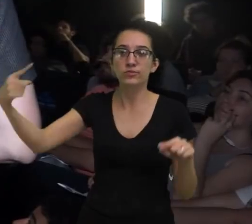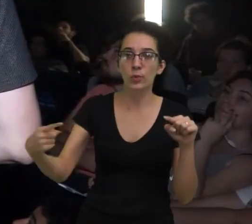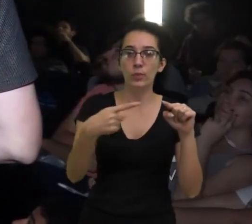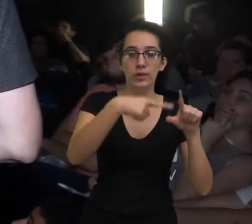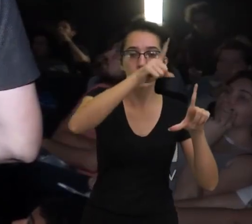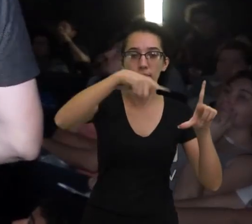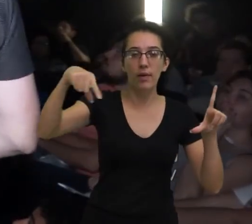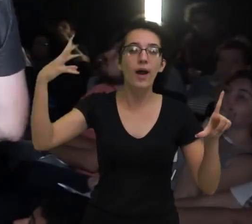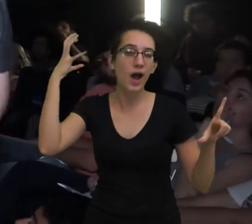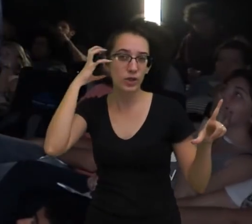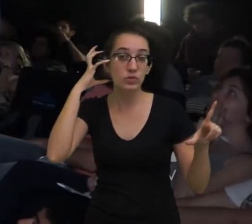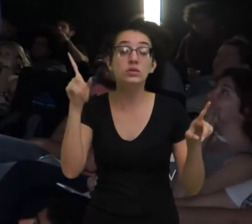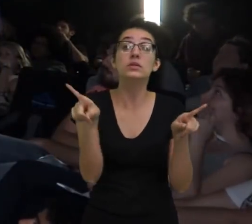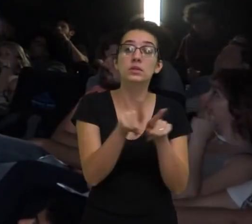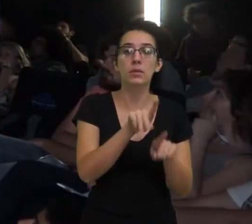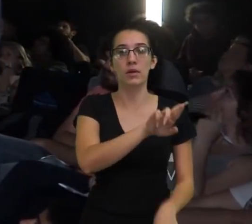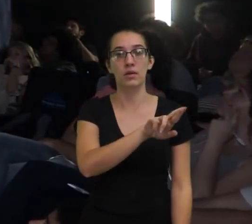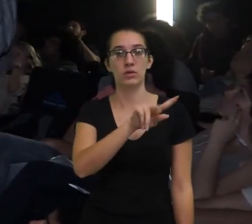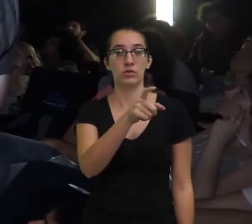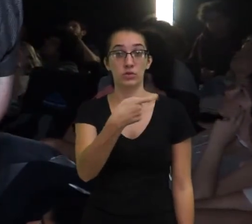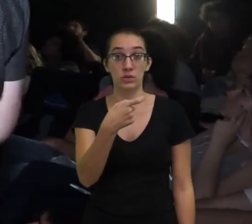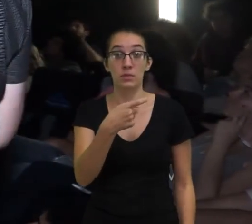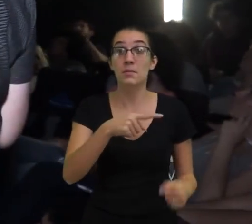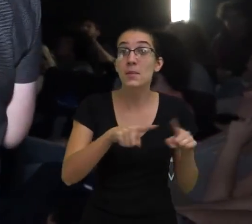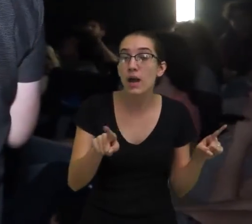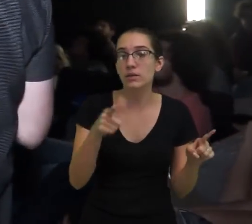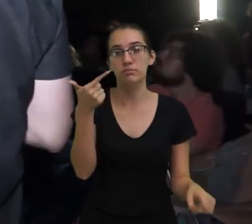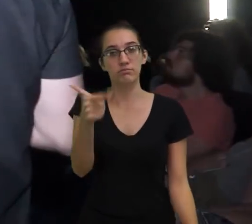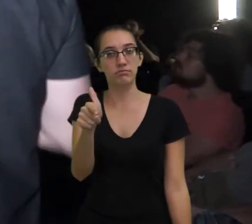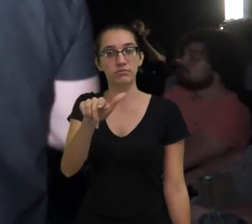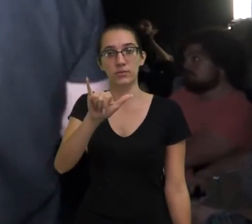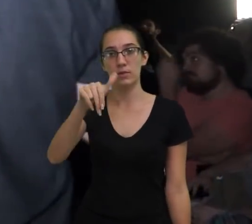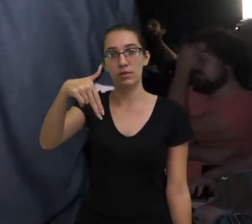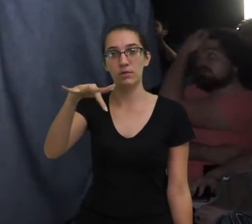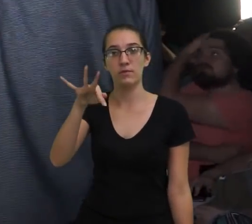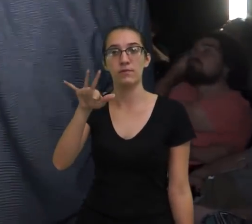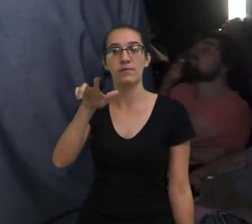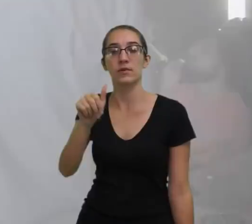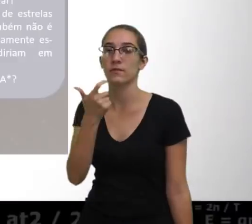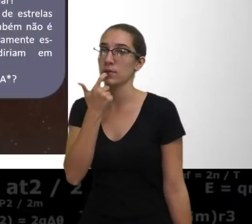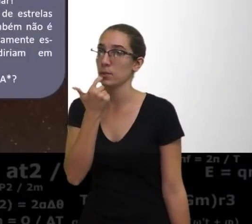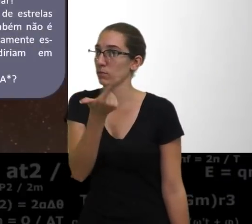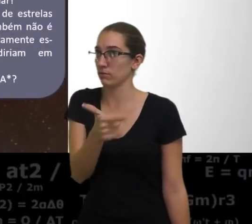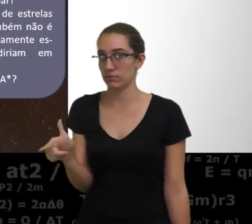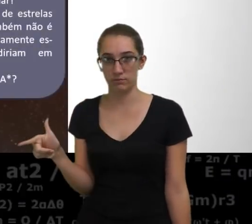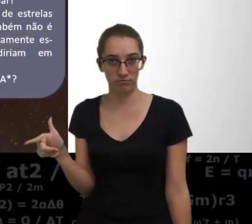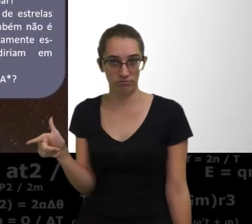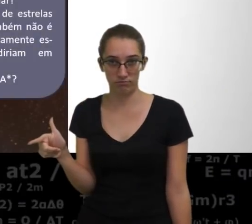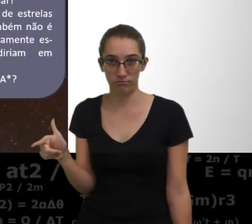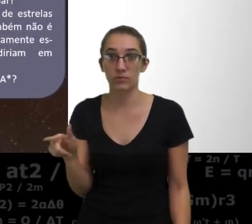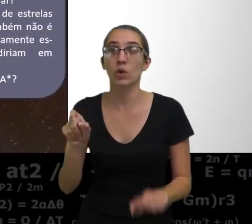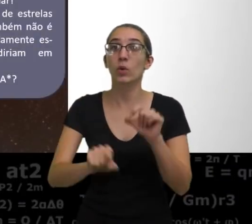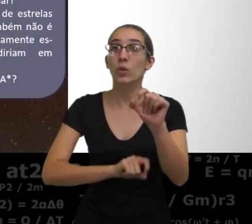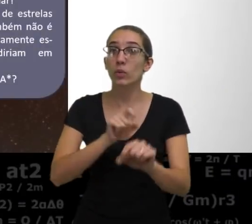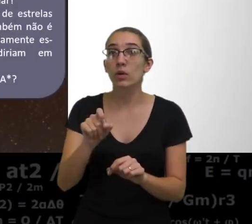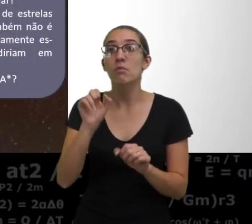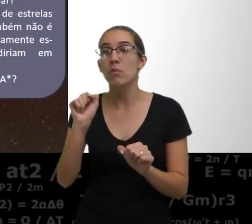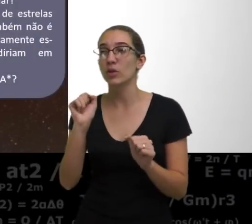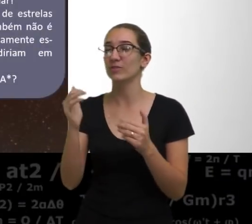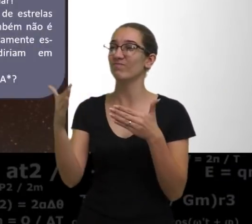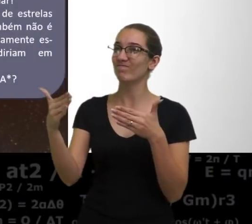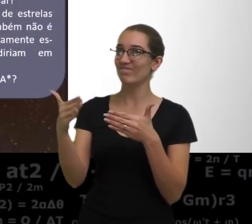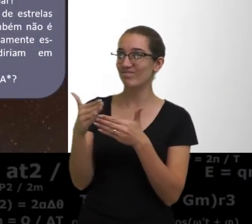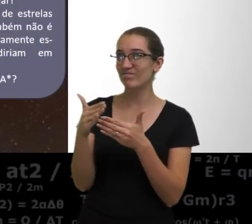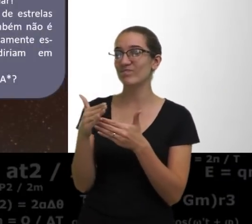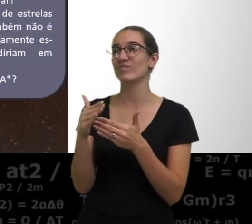infravermelho. Tá? Então, já limita um pouco o que pode ter lá. Tá? Então, vamos lá. Usando as leis de Kepler,